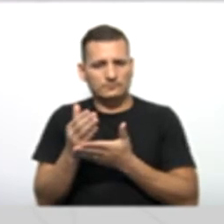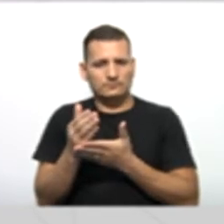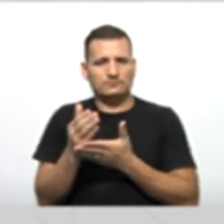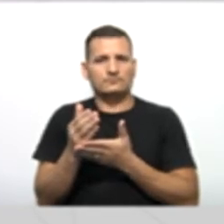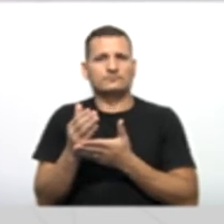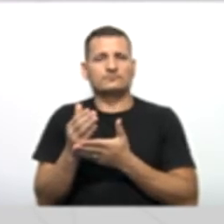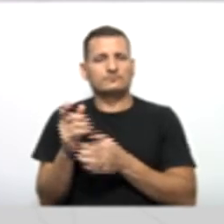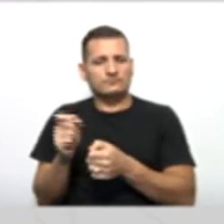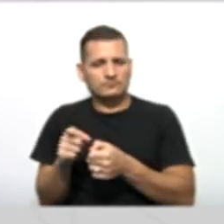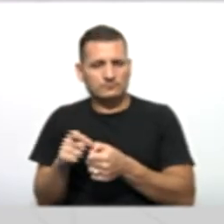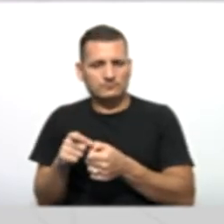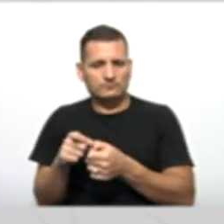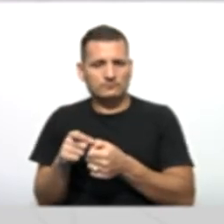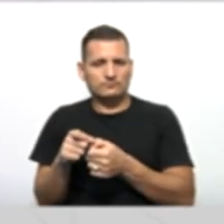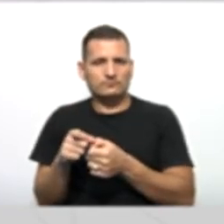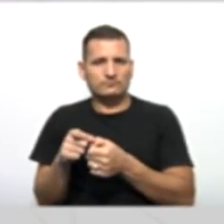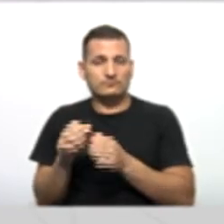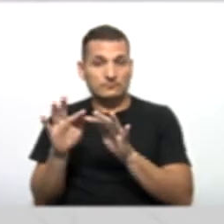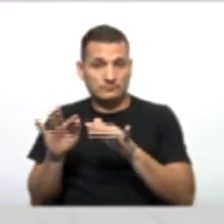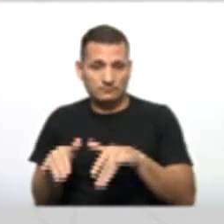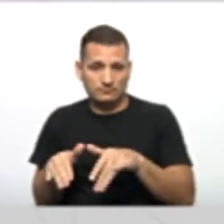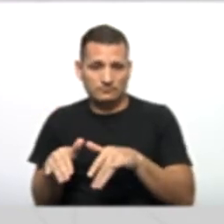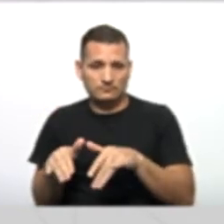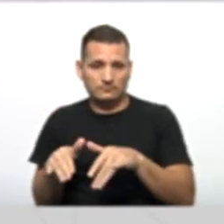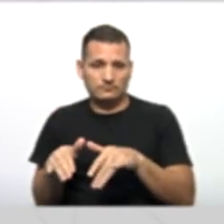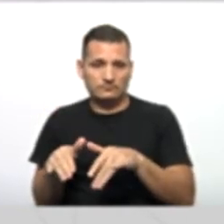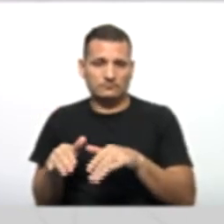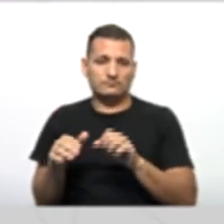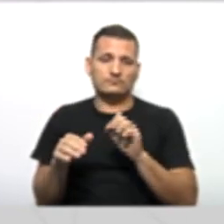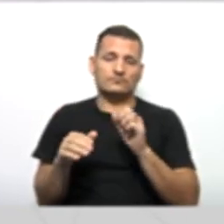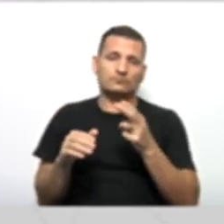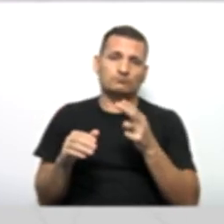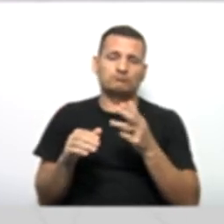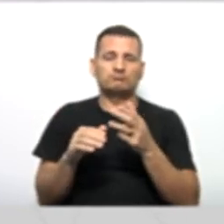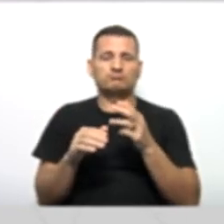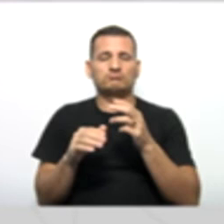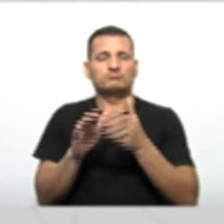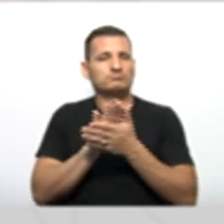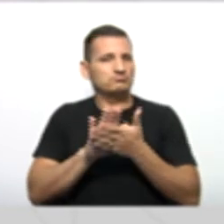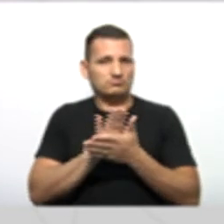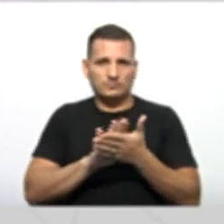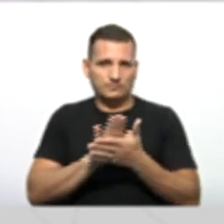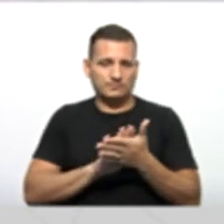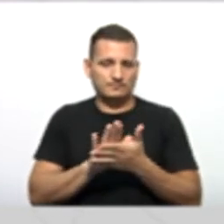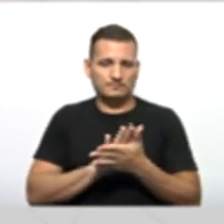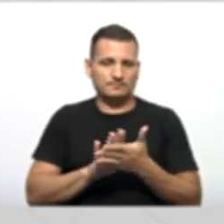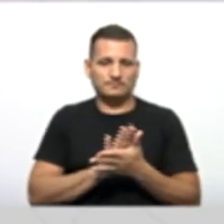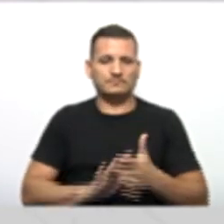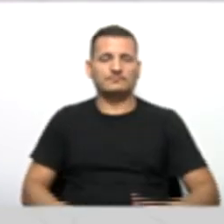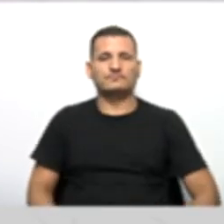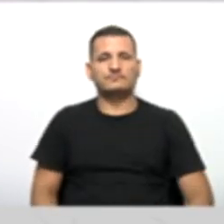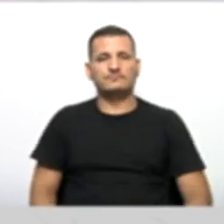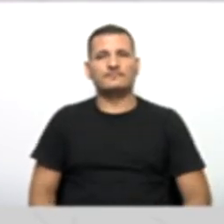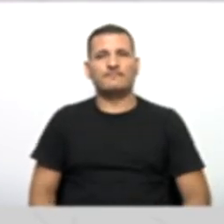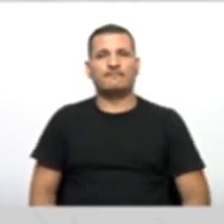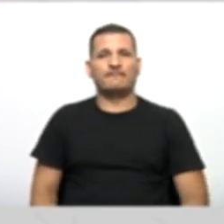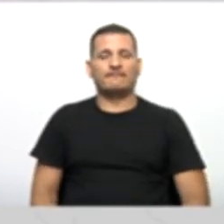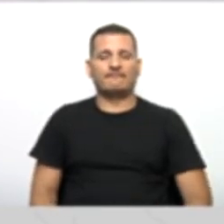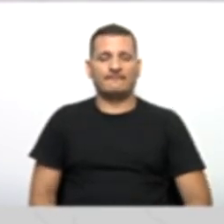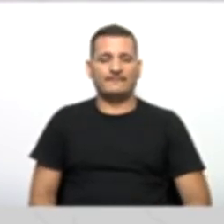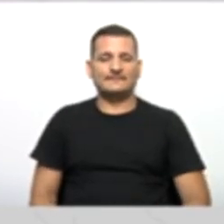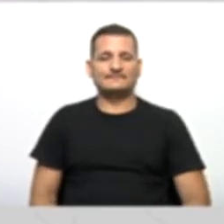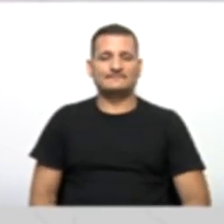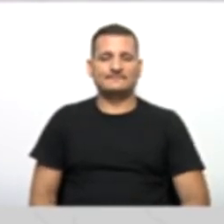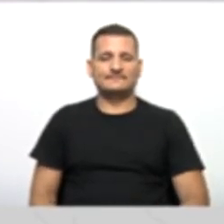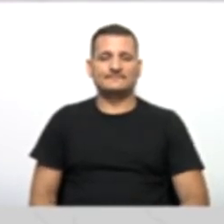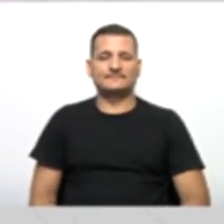início, execução, encerramento, ou simplesmente nenhuma das alternativas apresentadas. E aí, professor, o que o pessoal andou respondendo